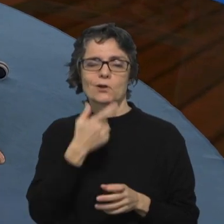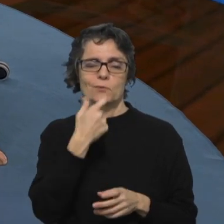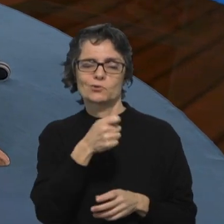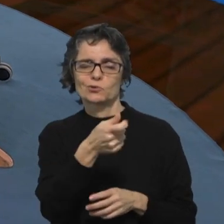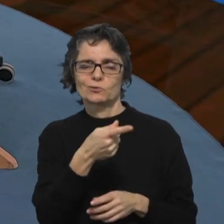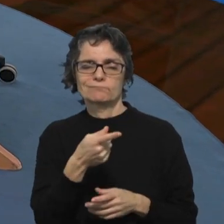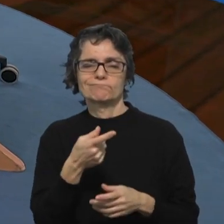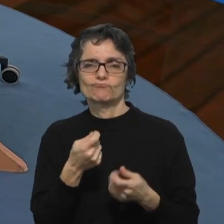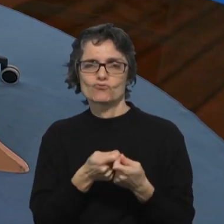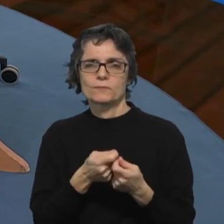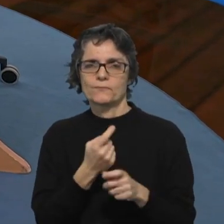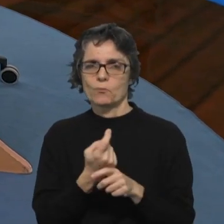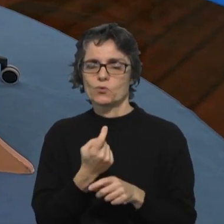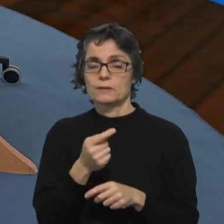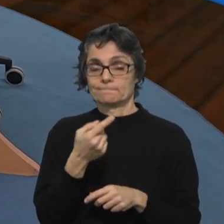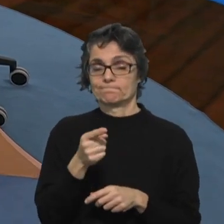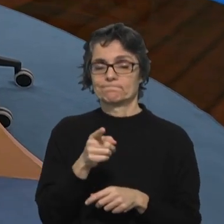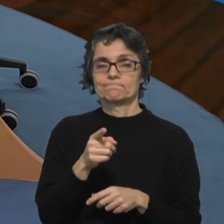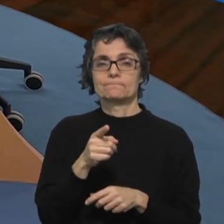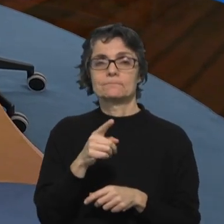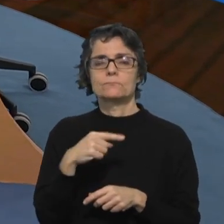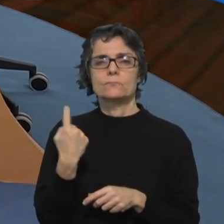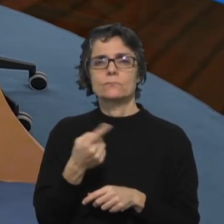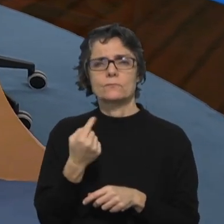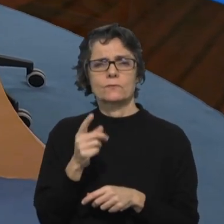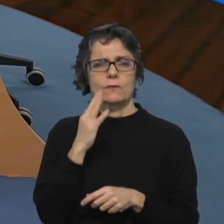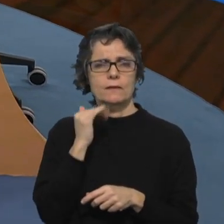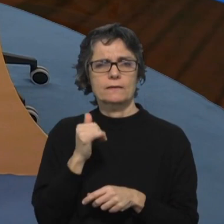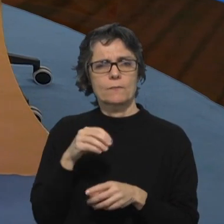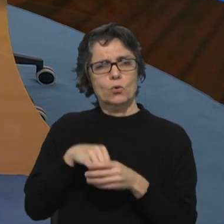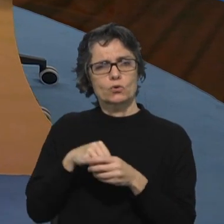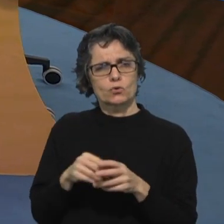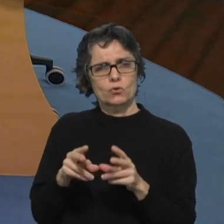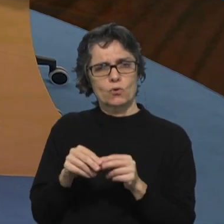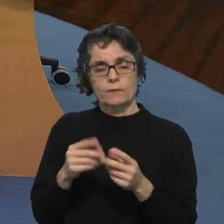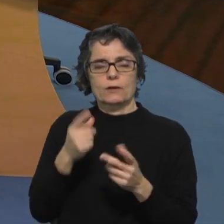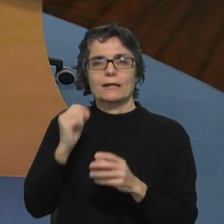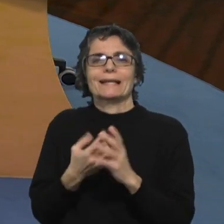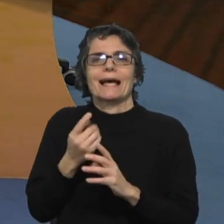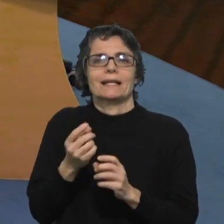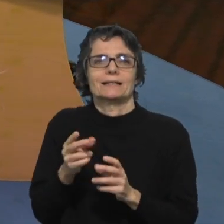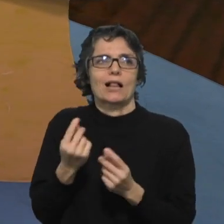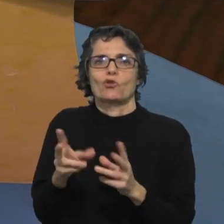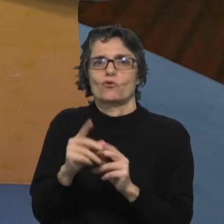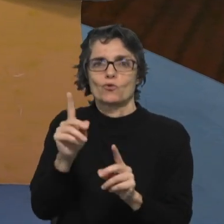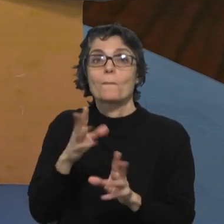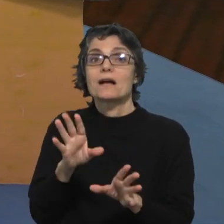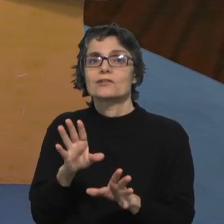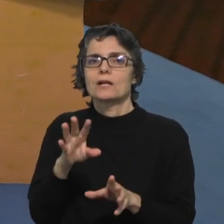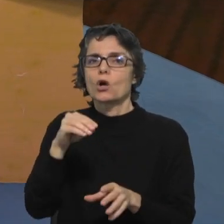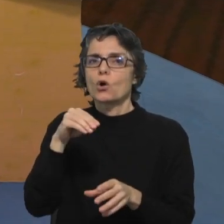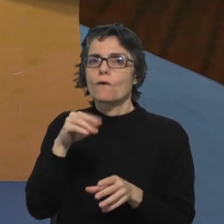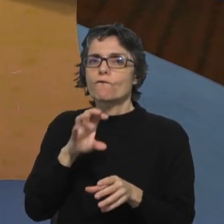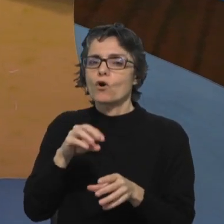pertinente por causa disso. Isto é, há de alguma maneira conteúdos novos, não se inventa nada, não é? Mas no sentido, enquanto até aqui